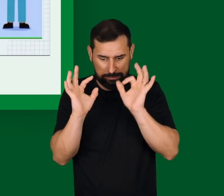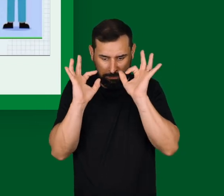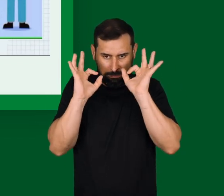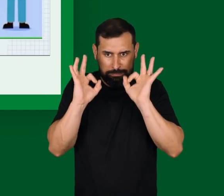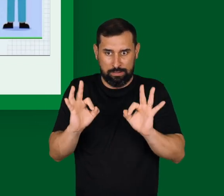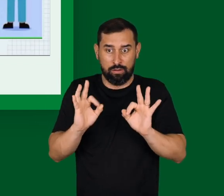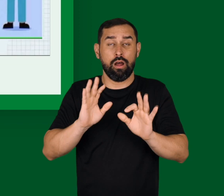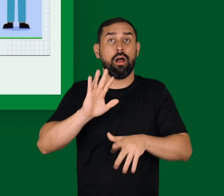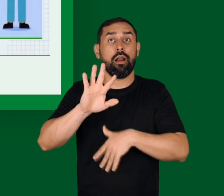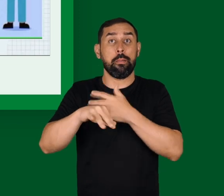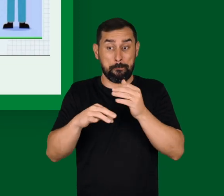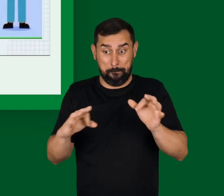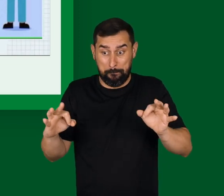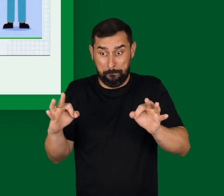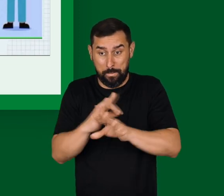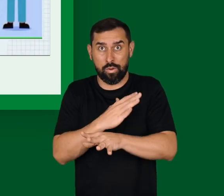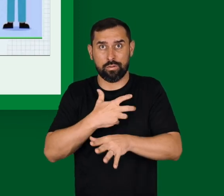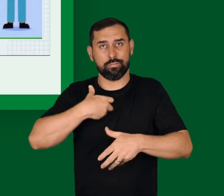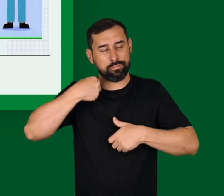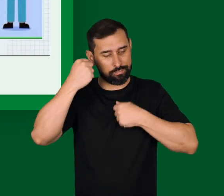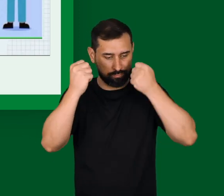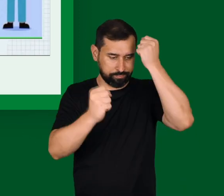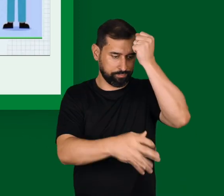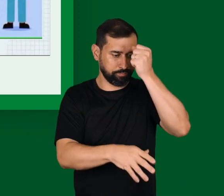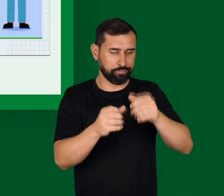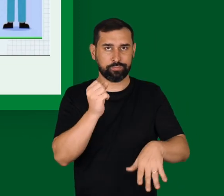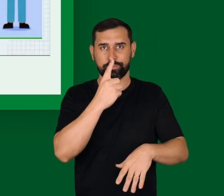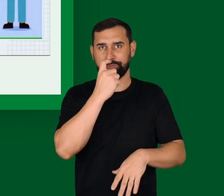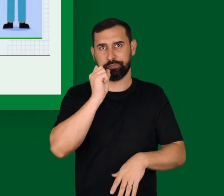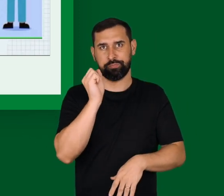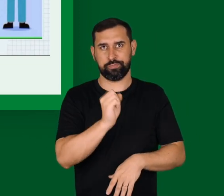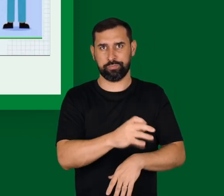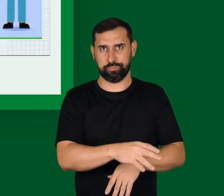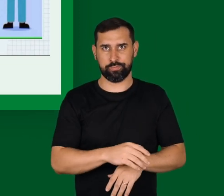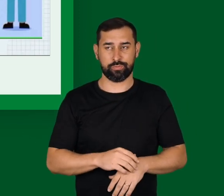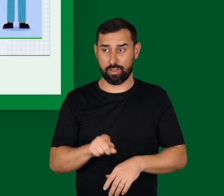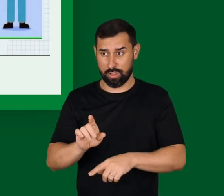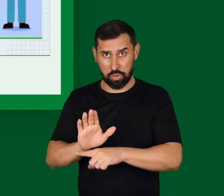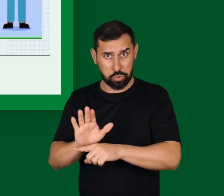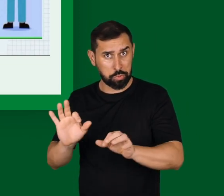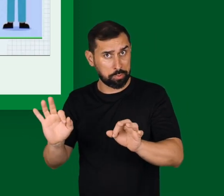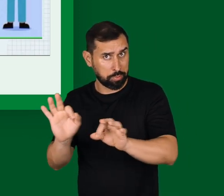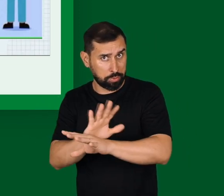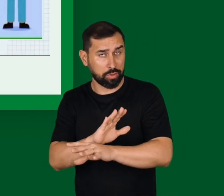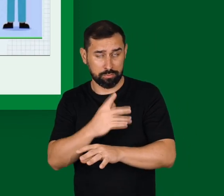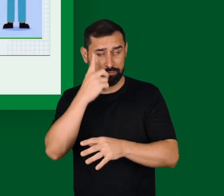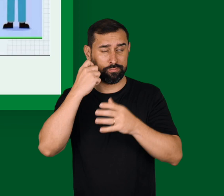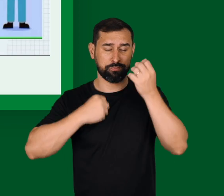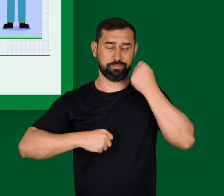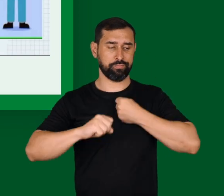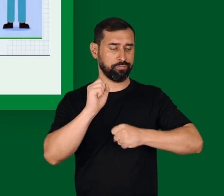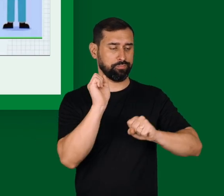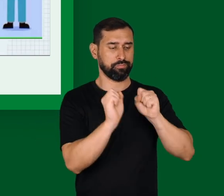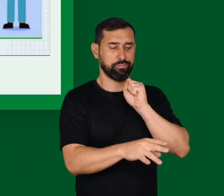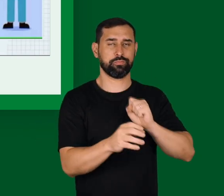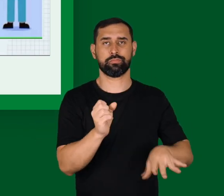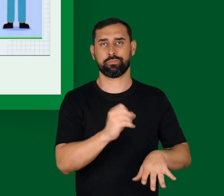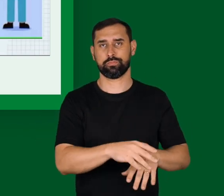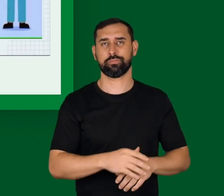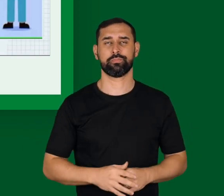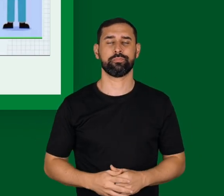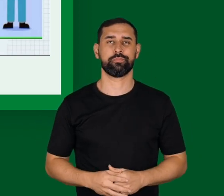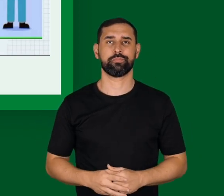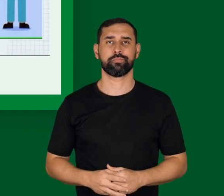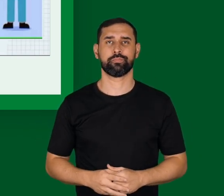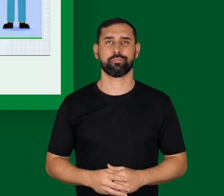ajustado e luvas, né? Que vão ser descartadas após a realização dos procedimentos necessários para reverter